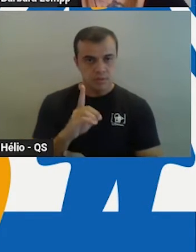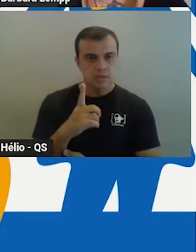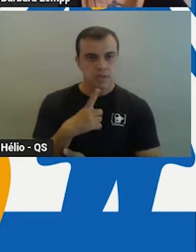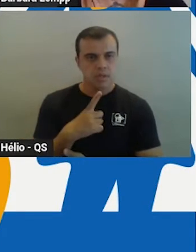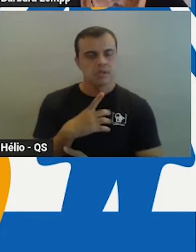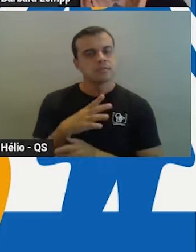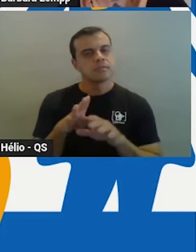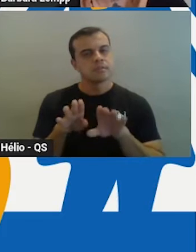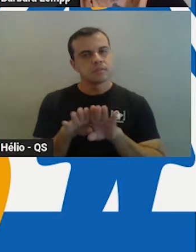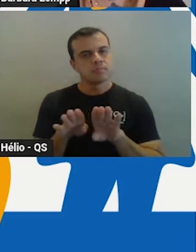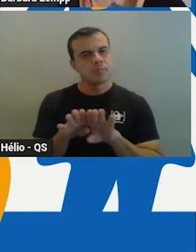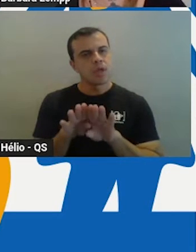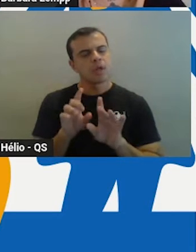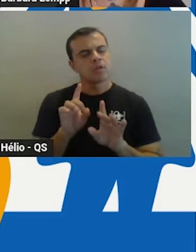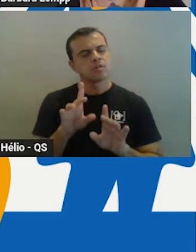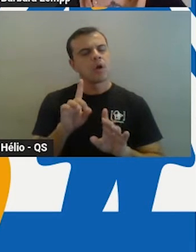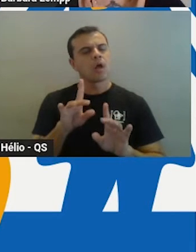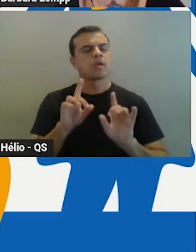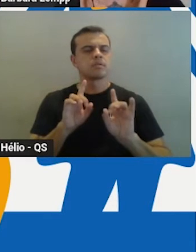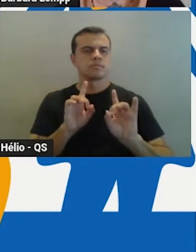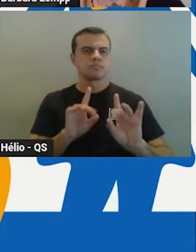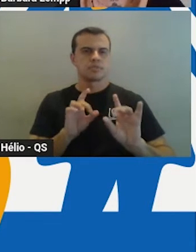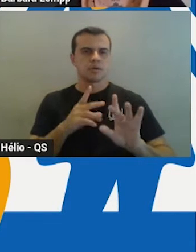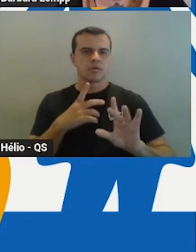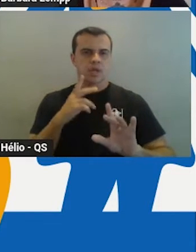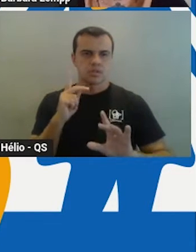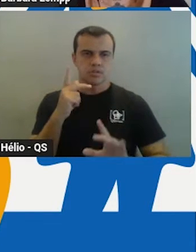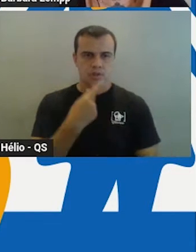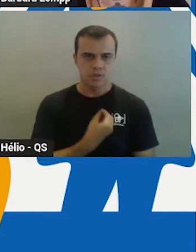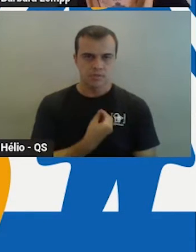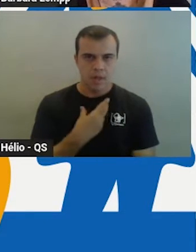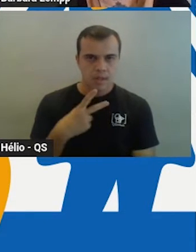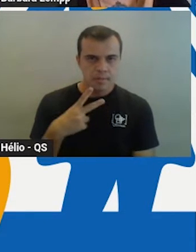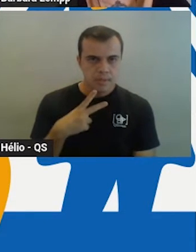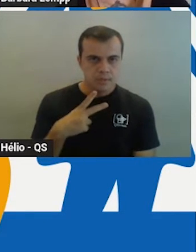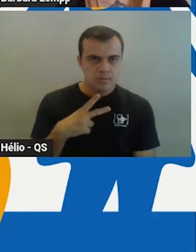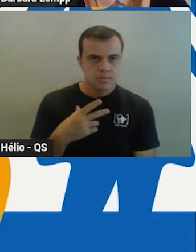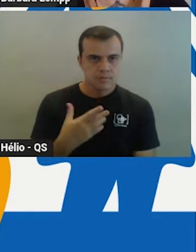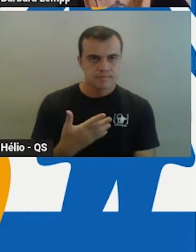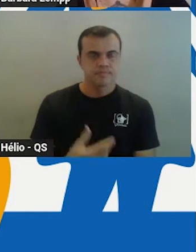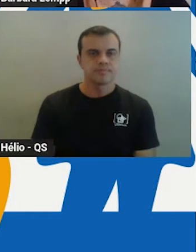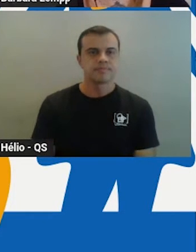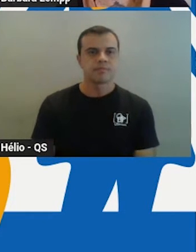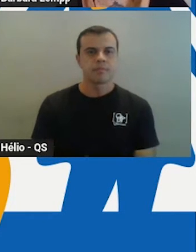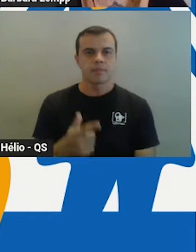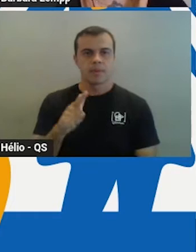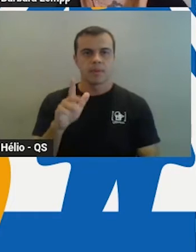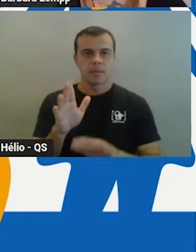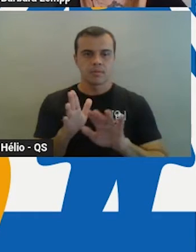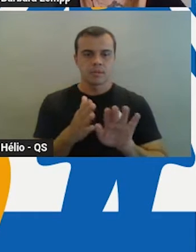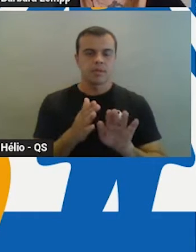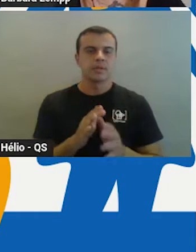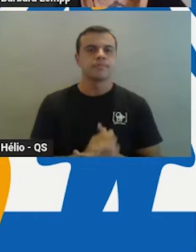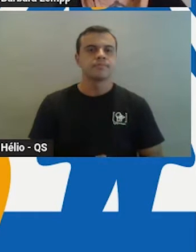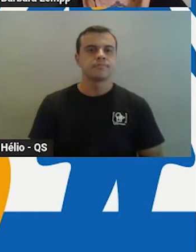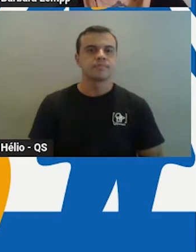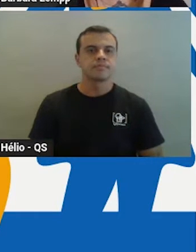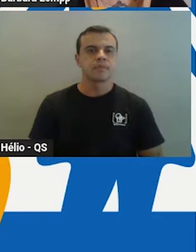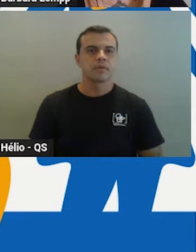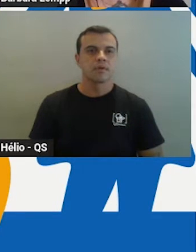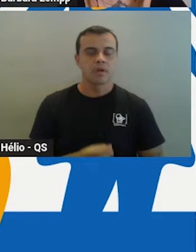também são únicas e têm uma história de vida particular. O próximo slide é um